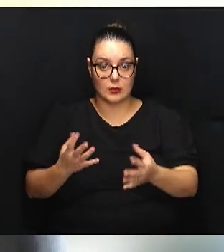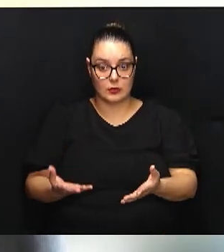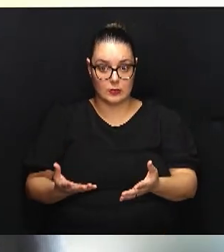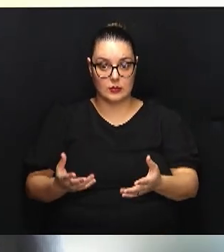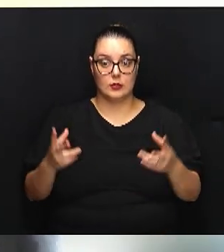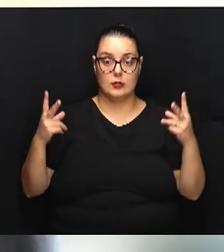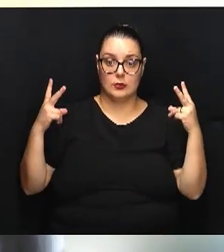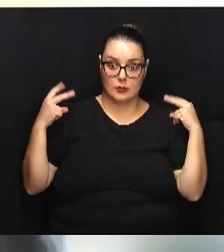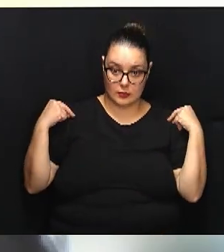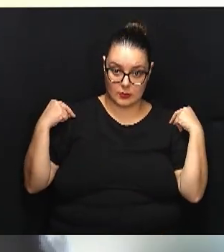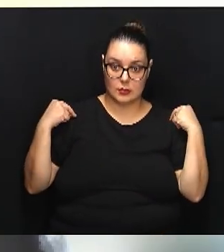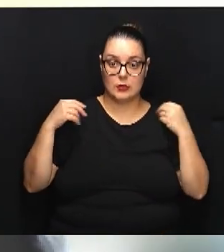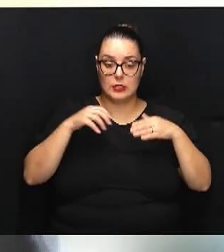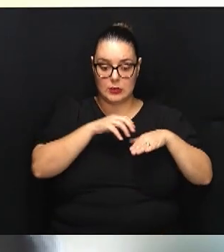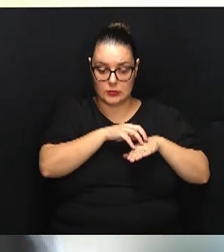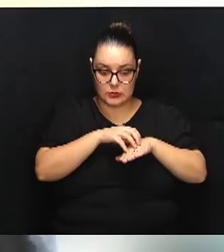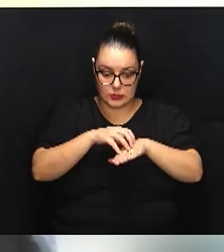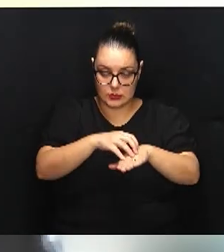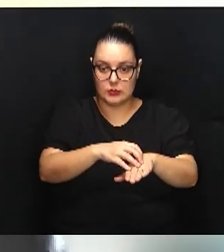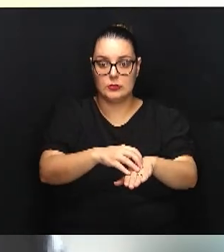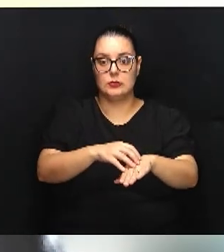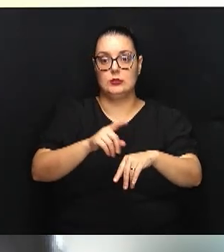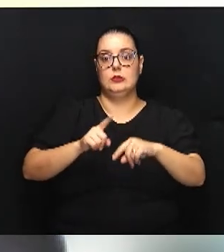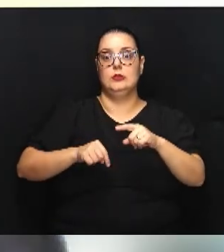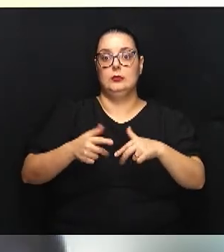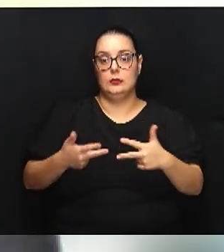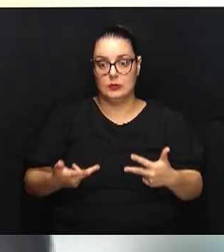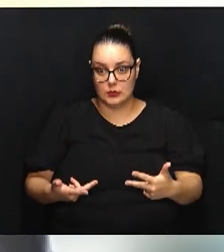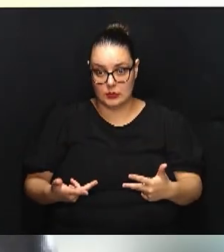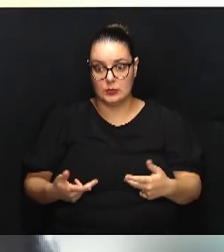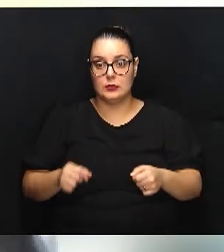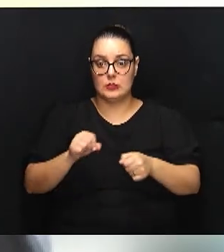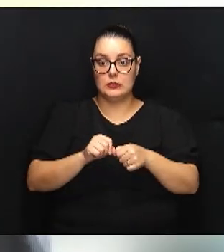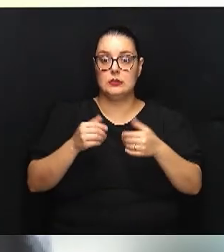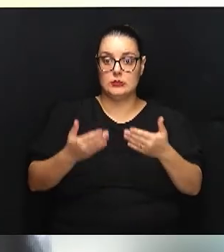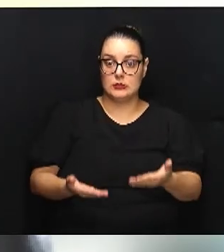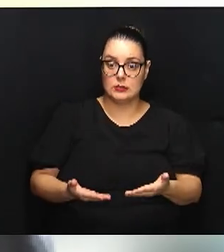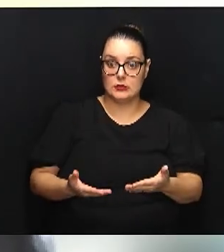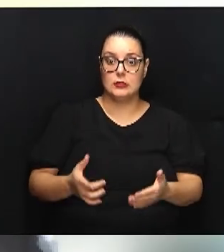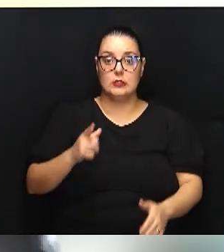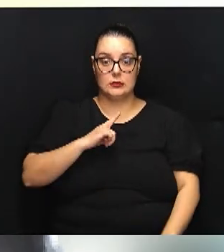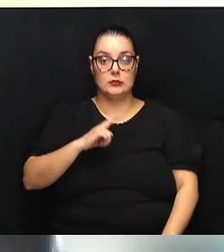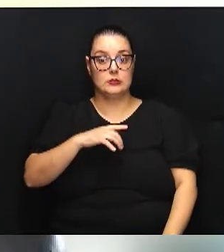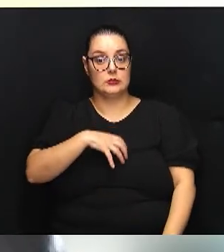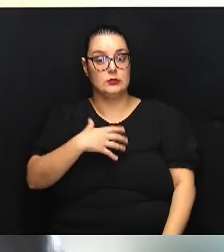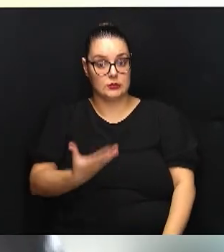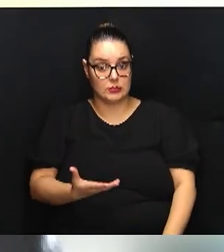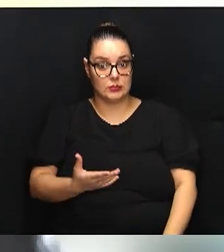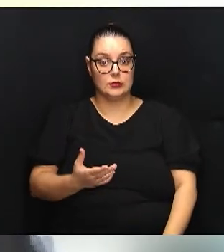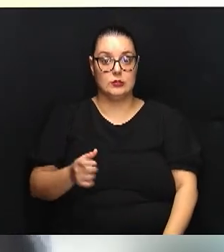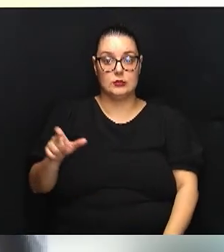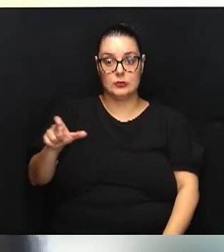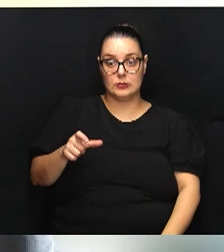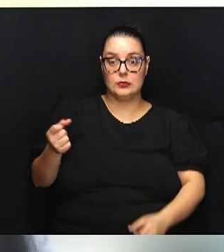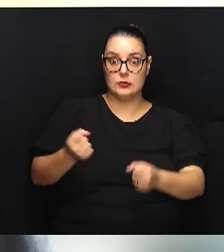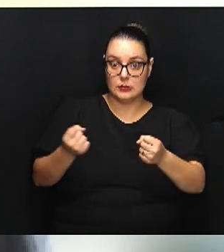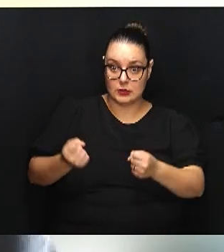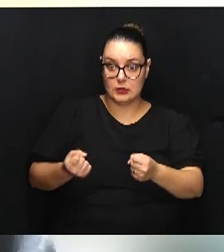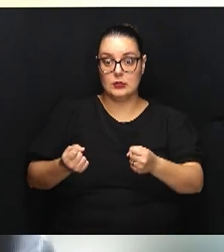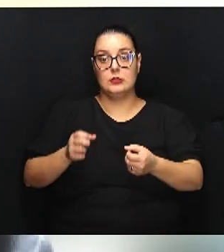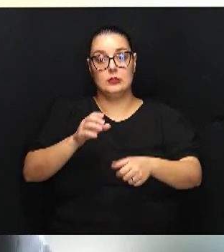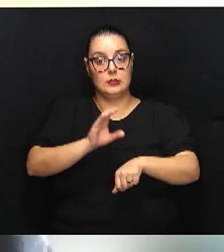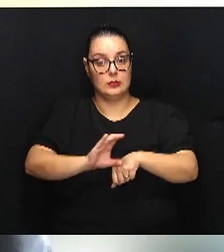o corpo técnico, vamos dizer assim, os motoristas que vão conduzir aquele transporte, realizar aquele transporte, têm